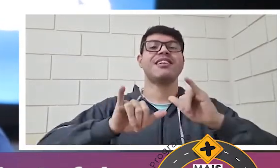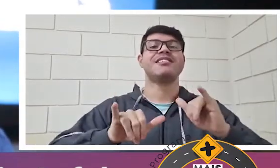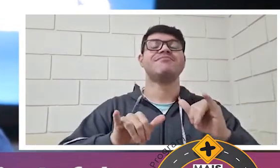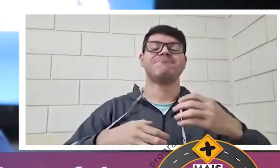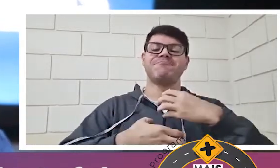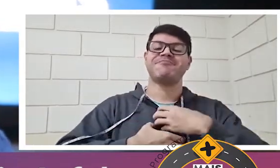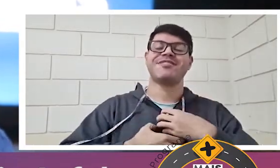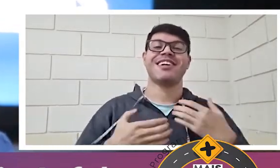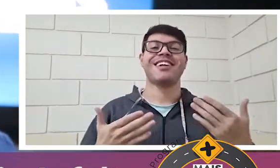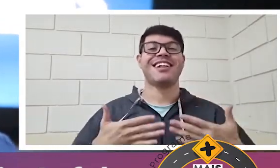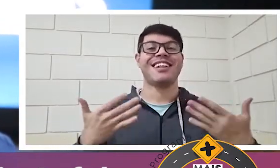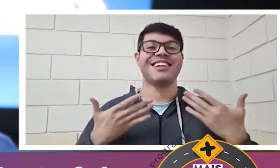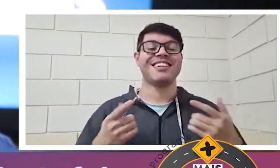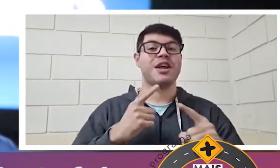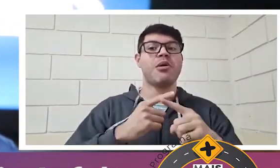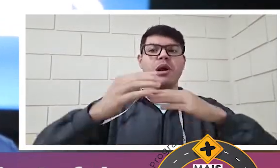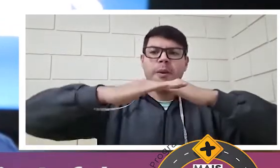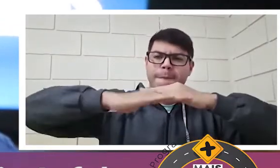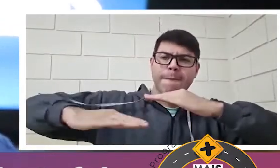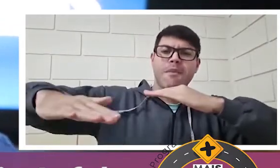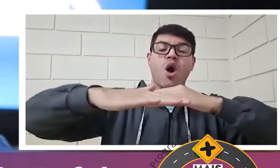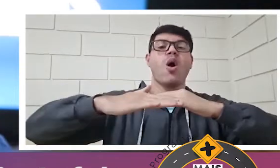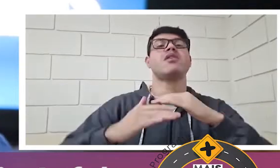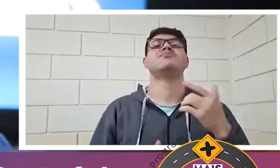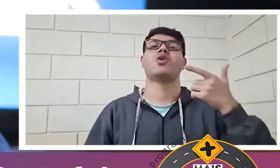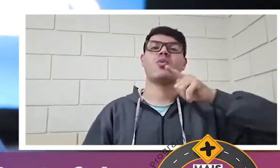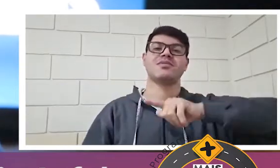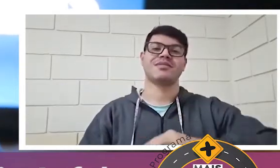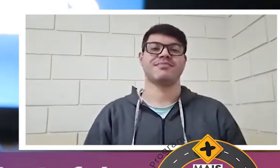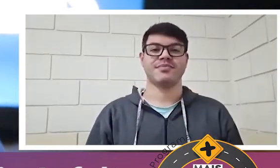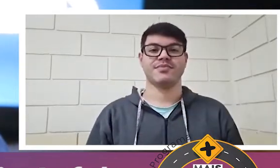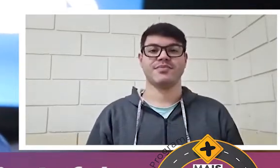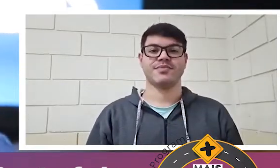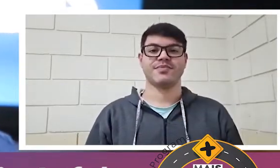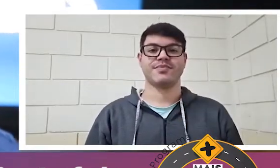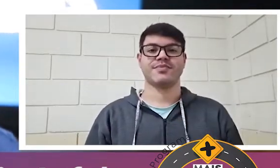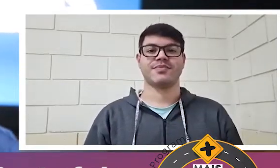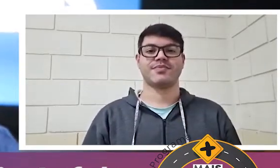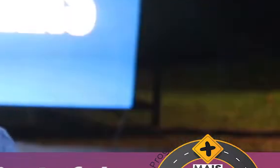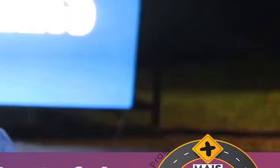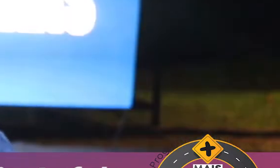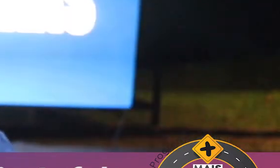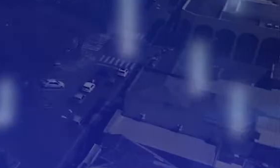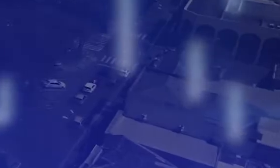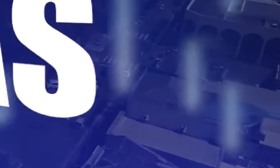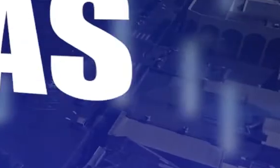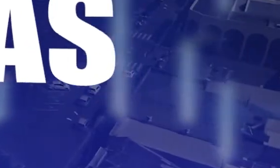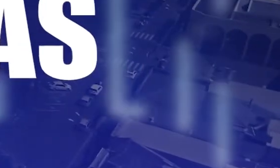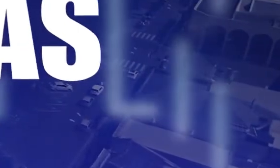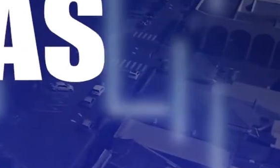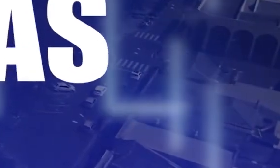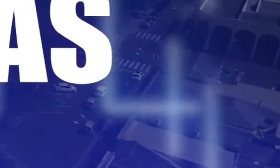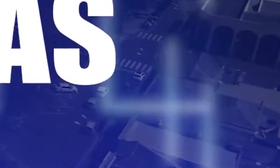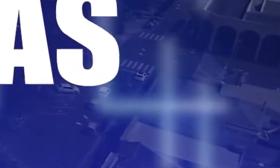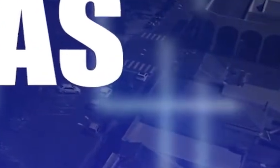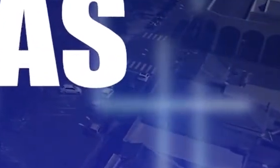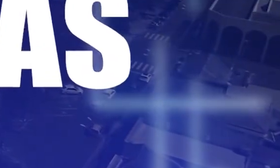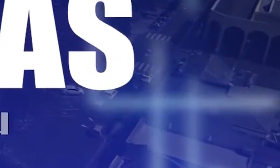lamentavelmente aí na penalize uma boa parte da nossa população mas hoje alegria tá aí o anúncio está feito e agora trabalhar